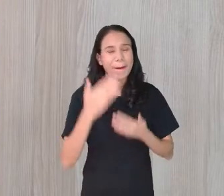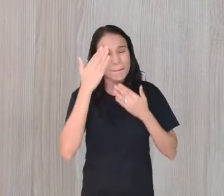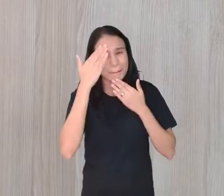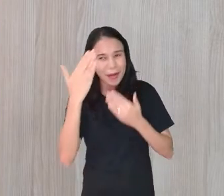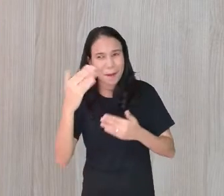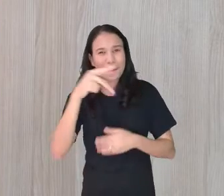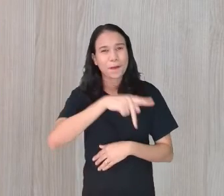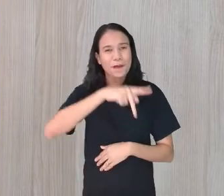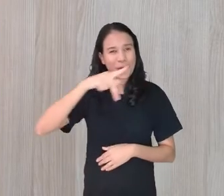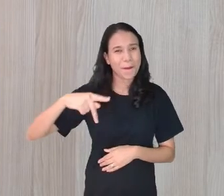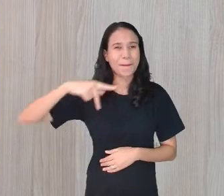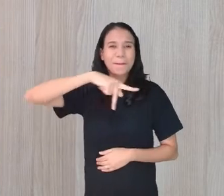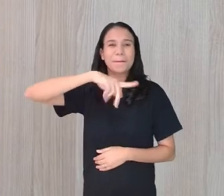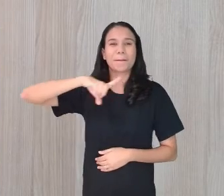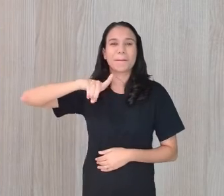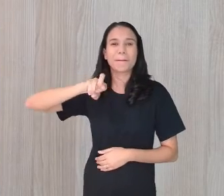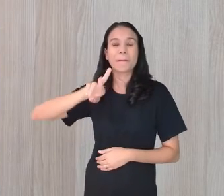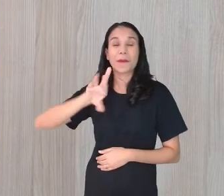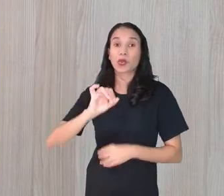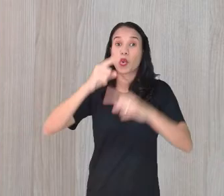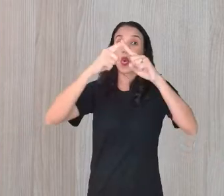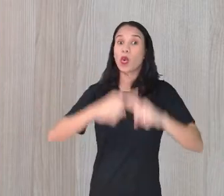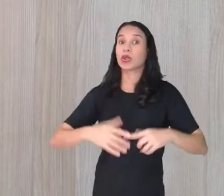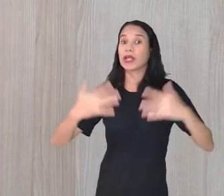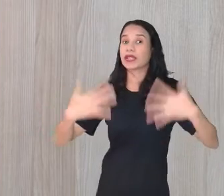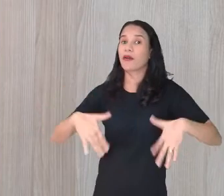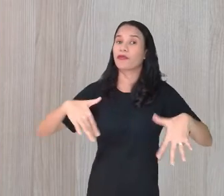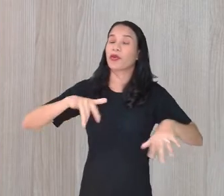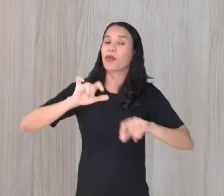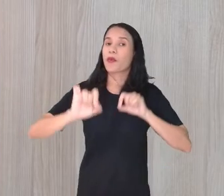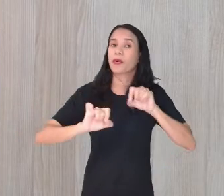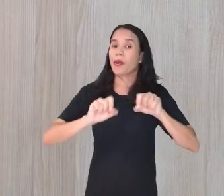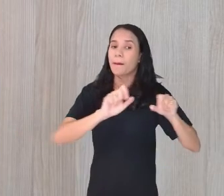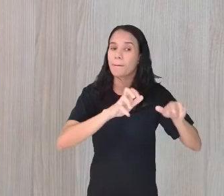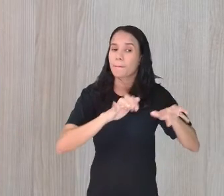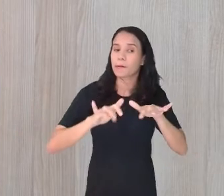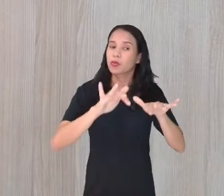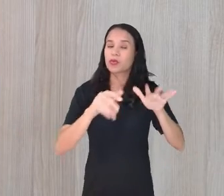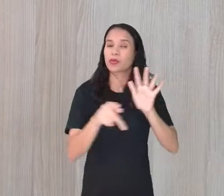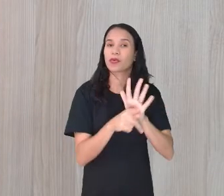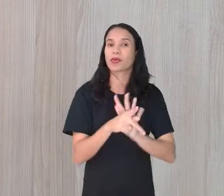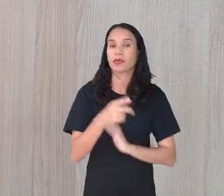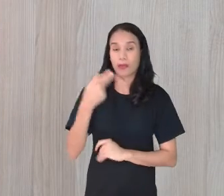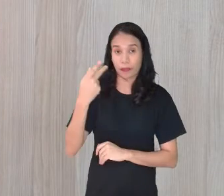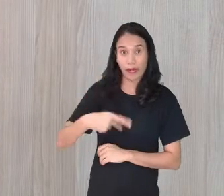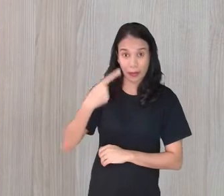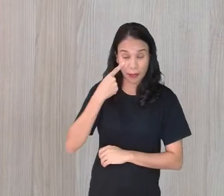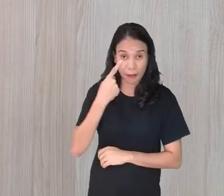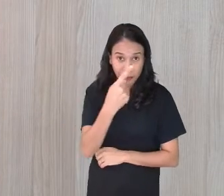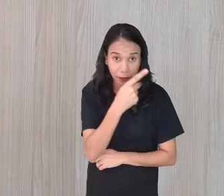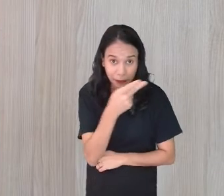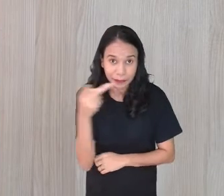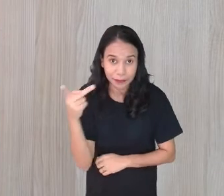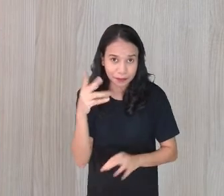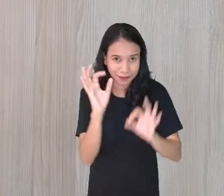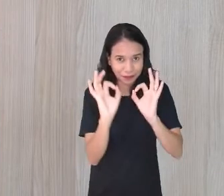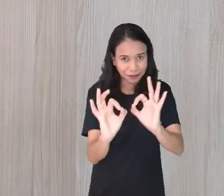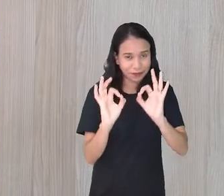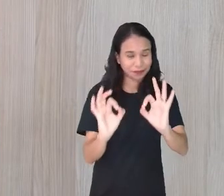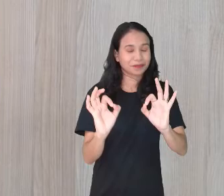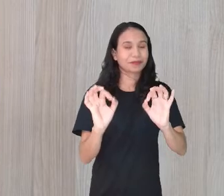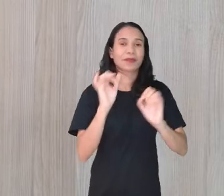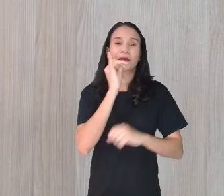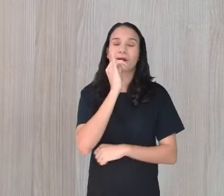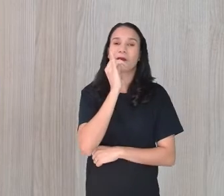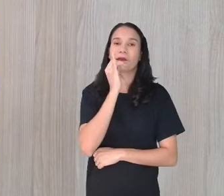Pedro. E desafio, Pedro, que eu disse que ia colocar aqui no chat, eu vou fazer ele aqui, dizendo para vocês, tá certo? Então,